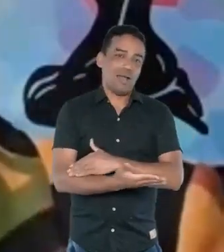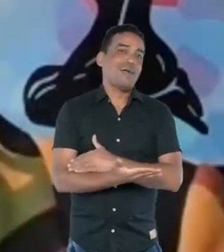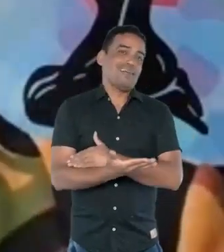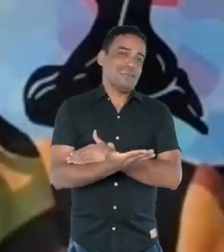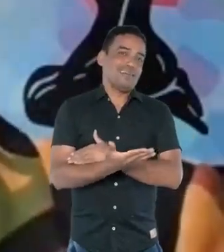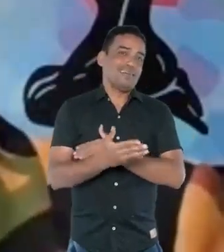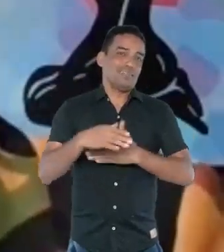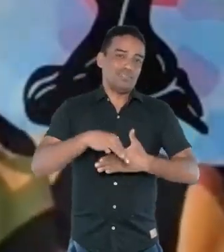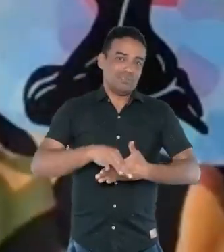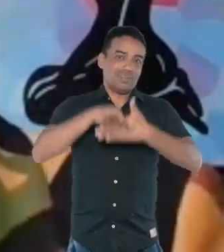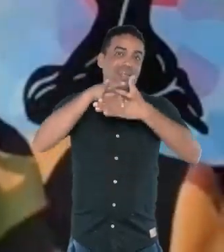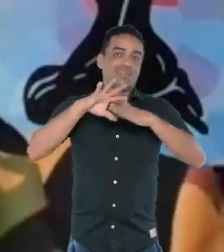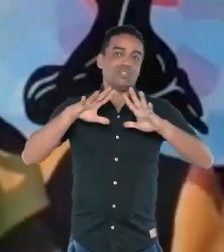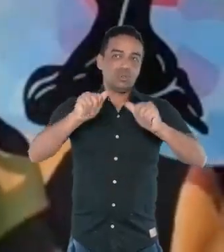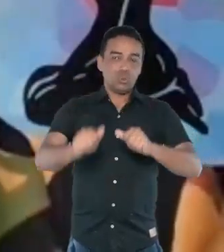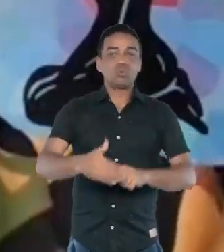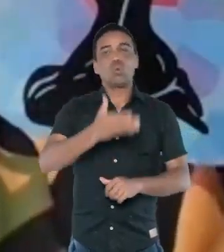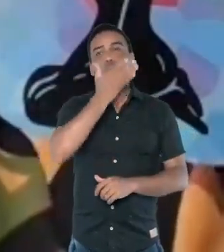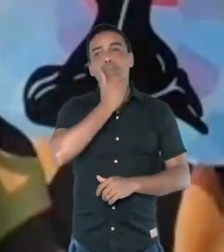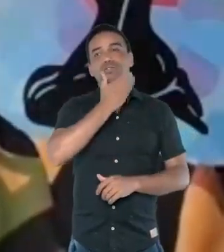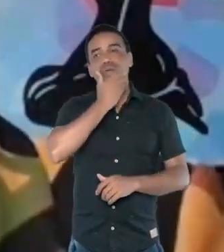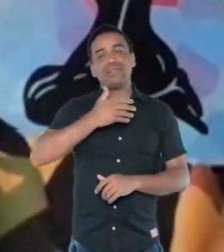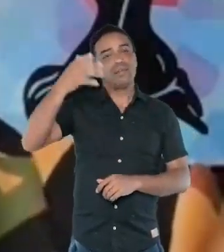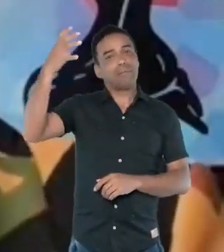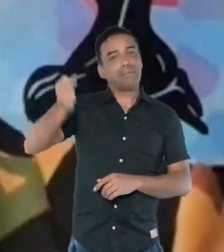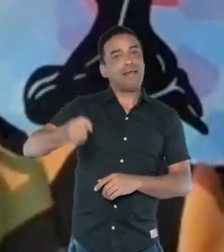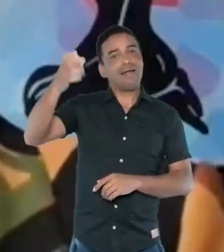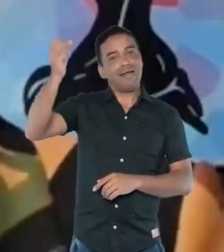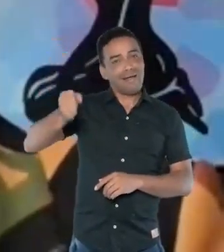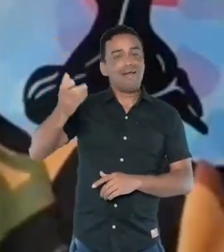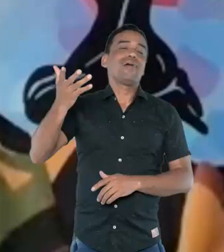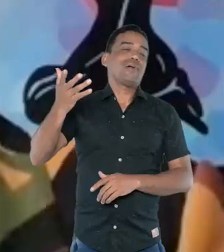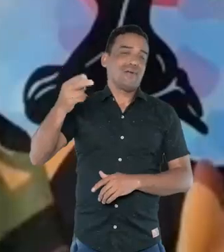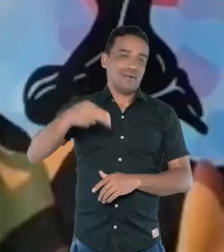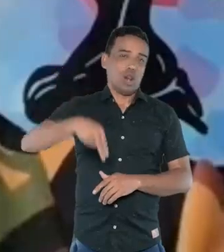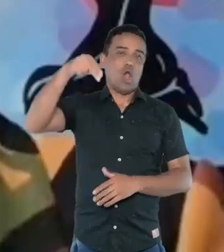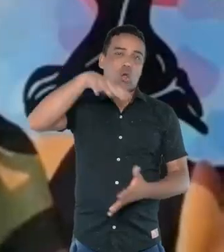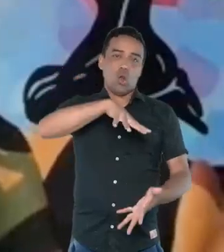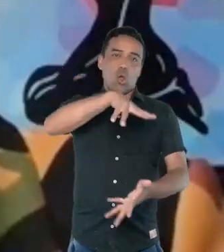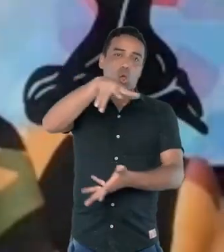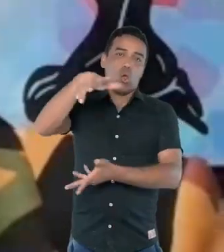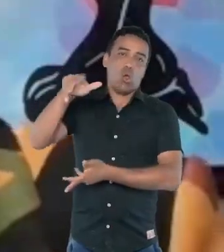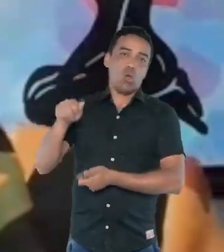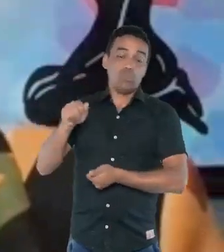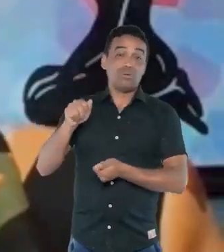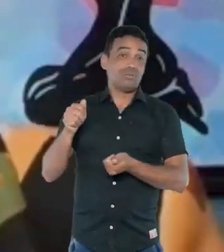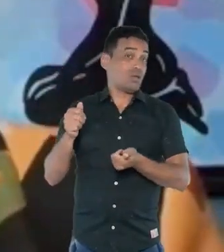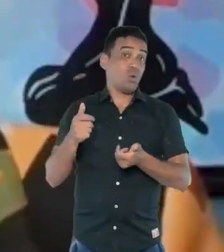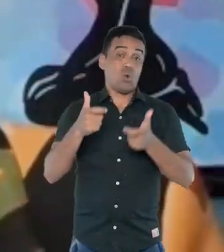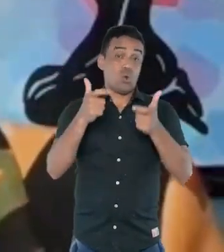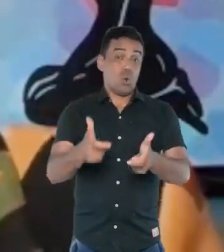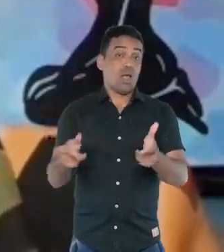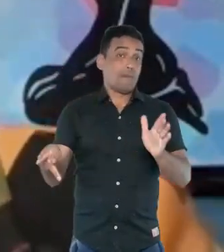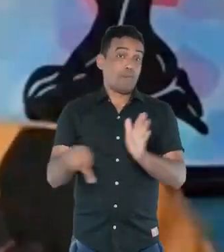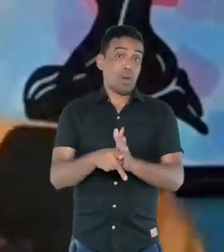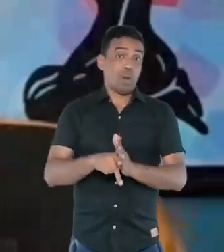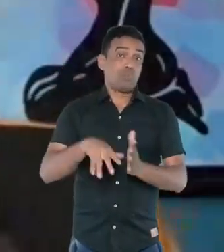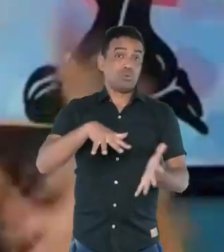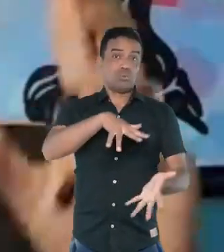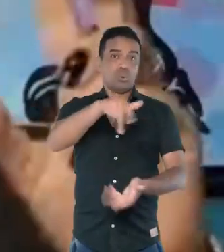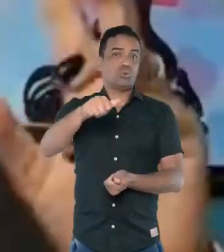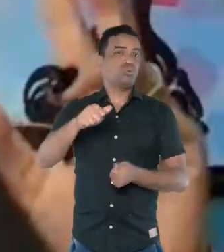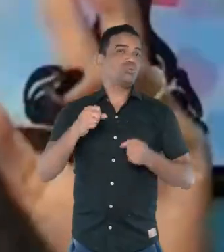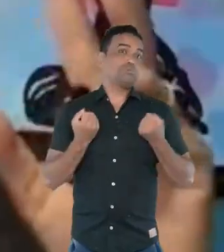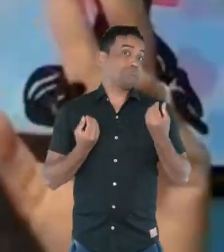todas as lideranças masculinas, brancas, do norte global, muitas vezes até de um mesmo lugar no mundo, assim, como é que a